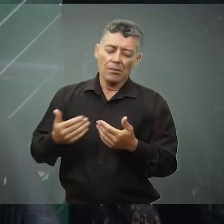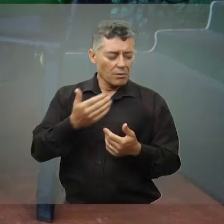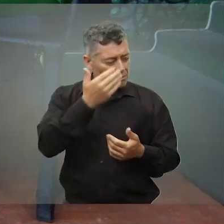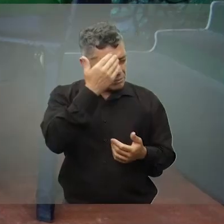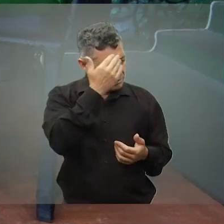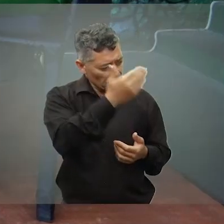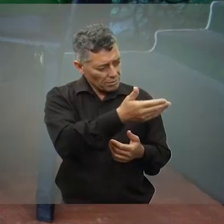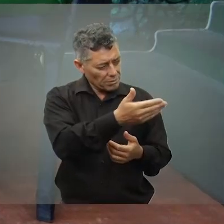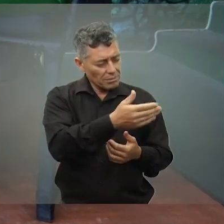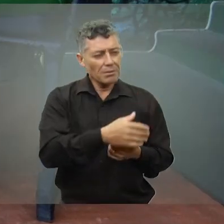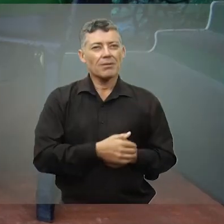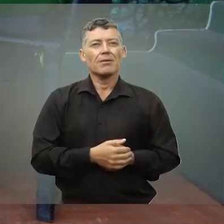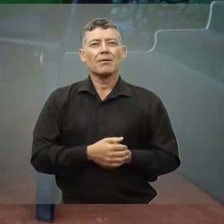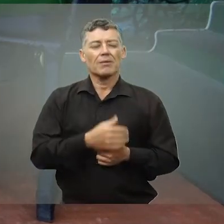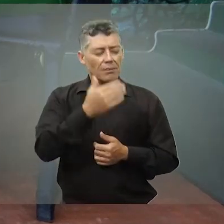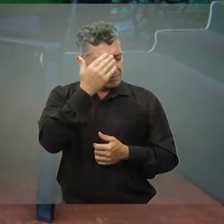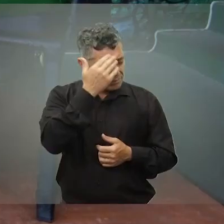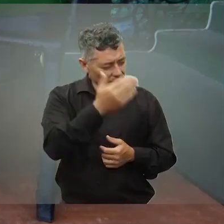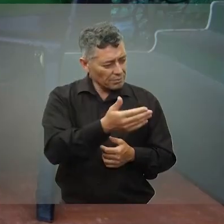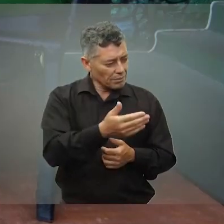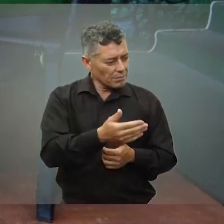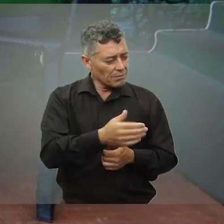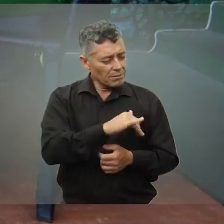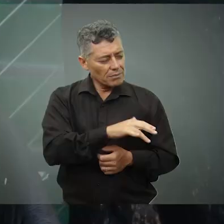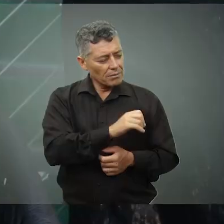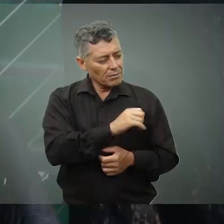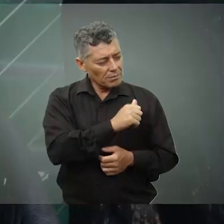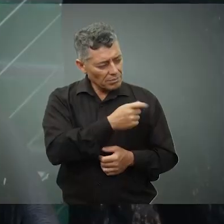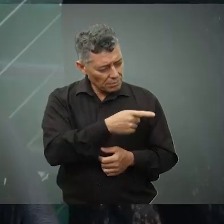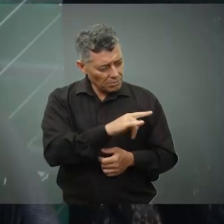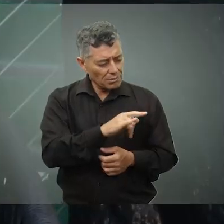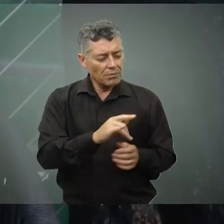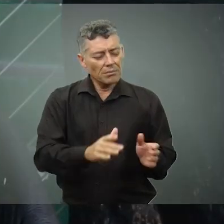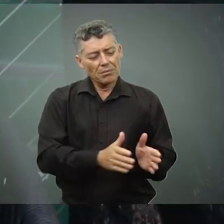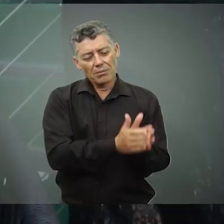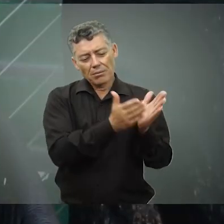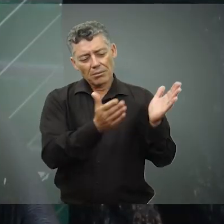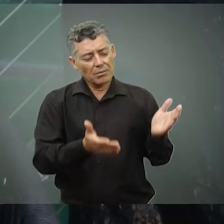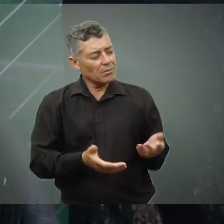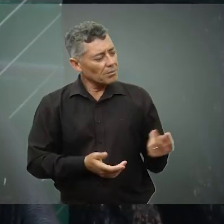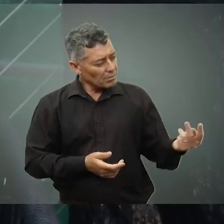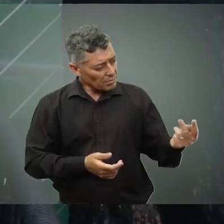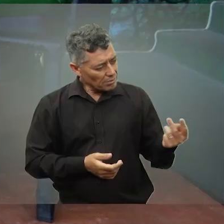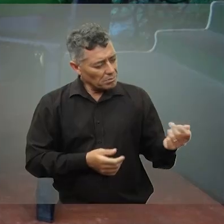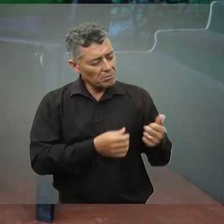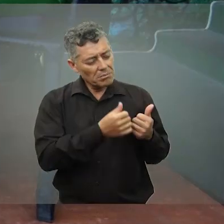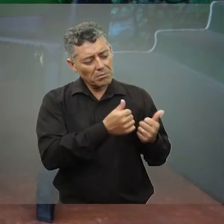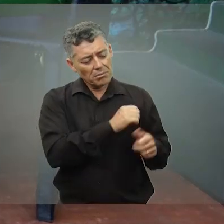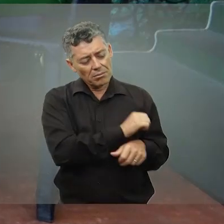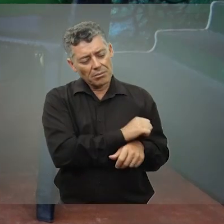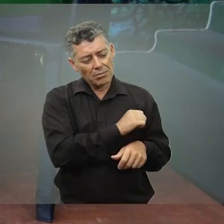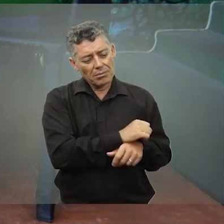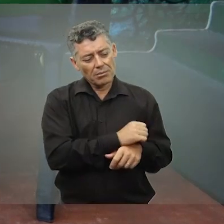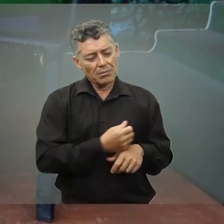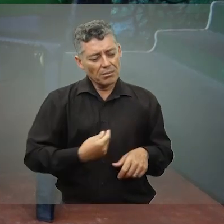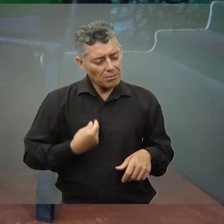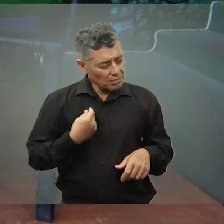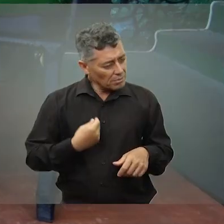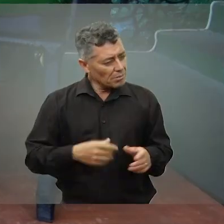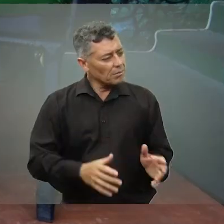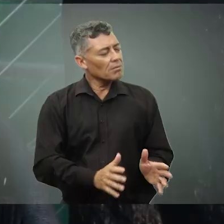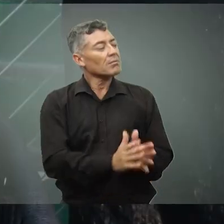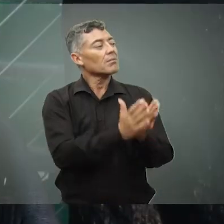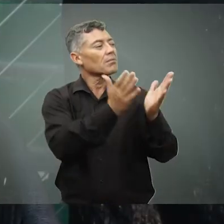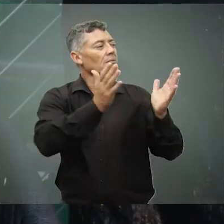obrigada, Serginho, obrigada, Josias, pela participação, foi maravilhoso ter vocês aqui com a gente, esperamos nos encontrar outras vezes, também shows,